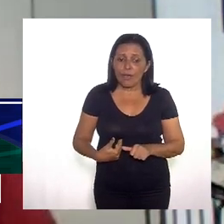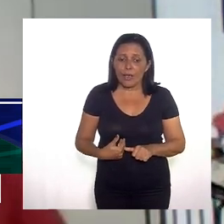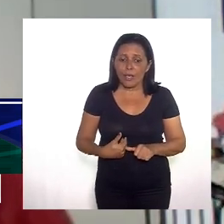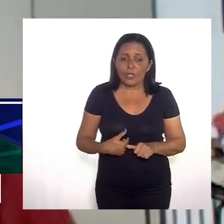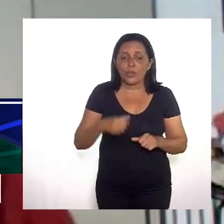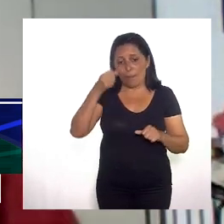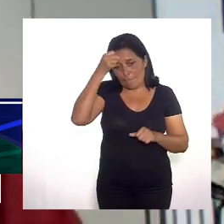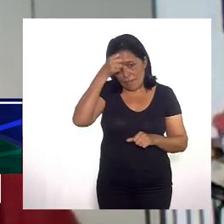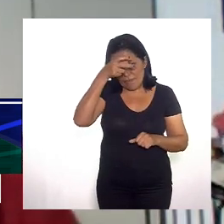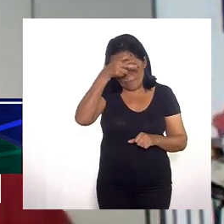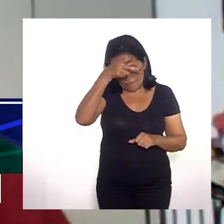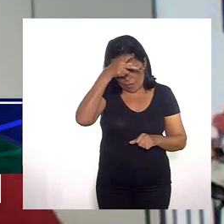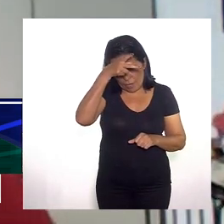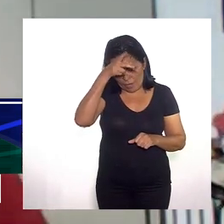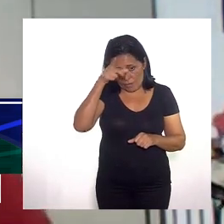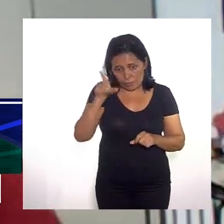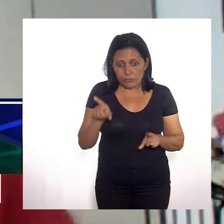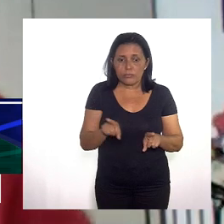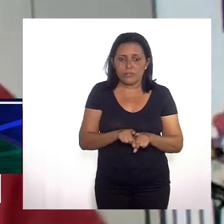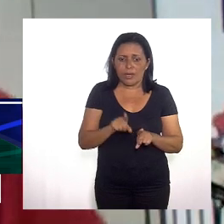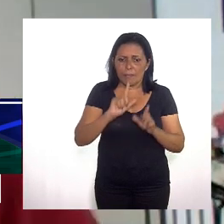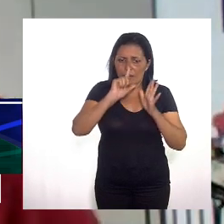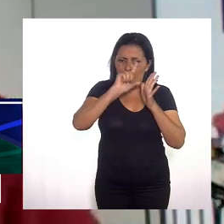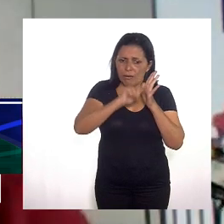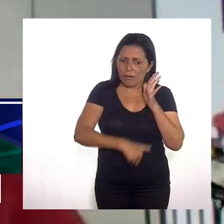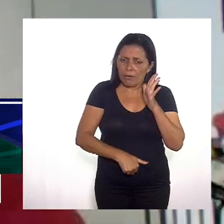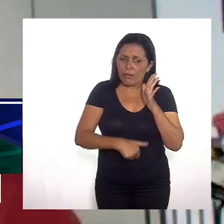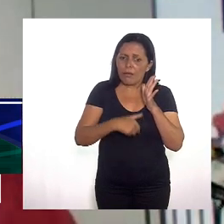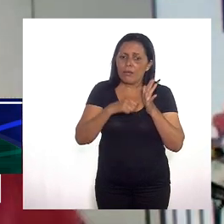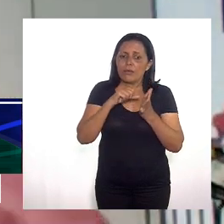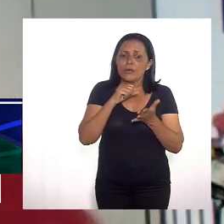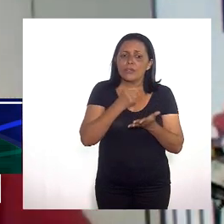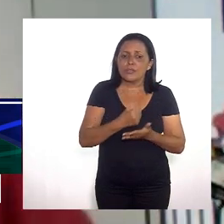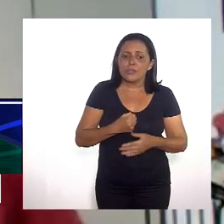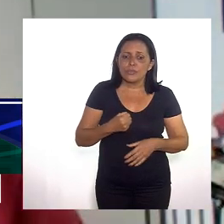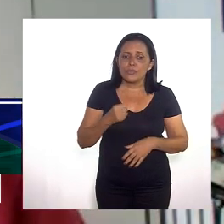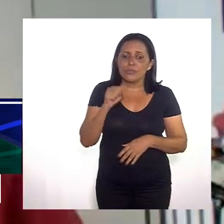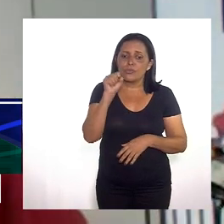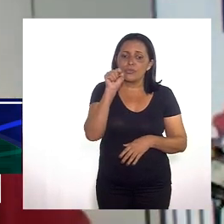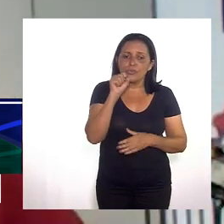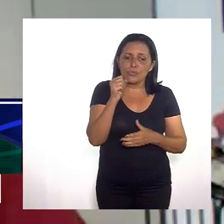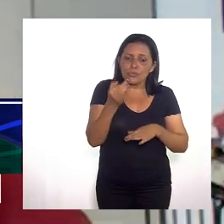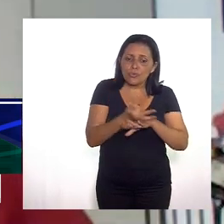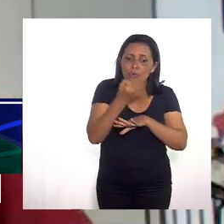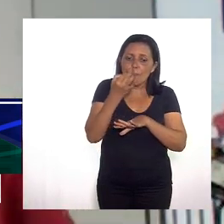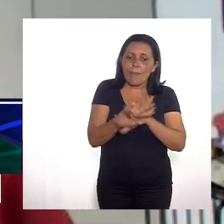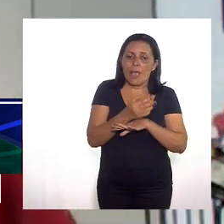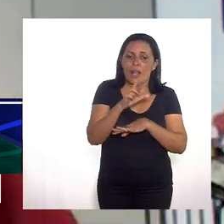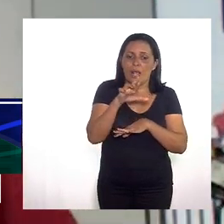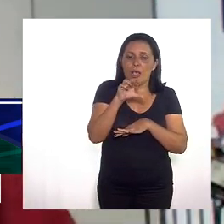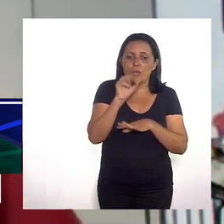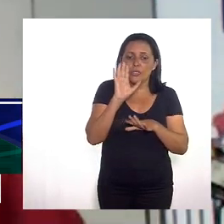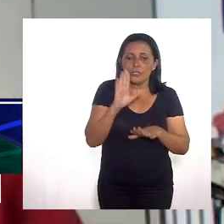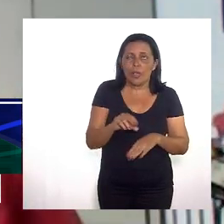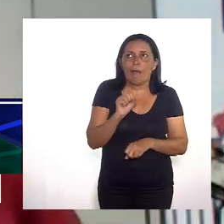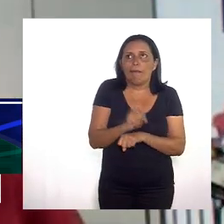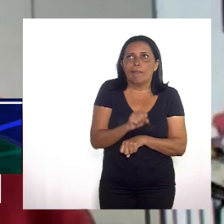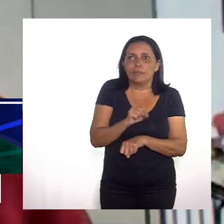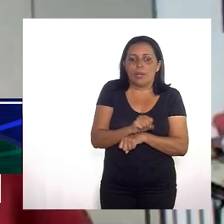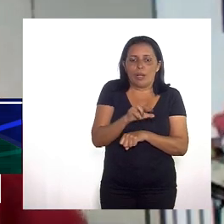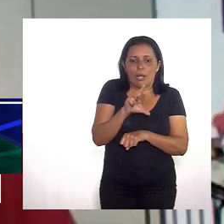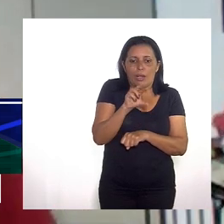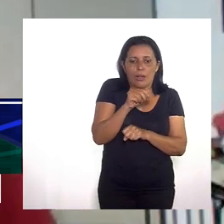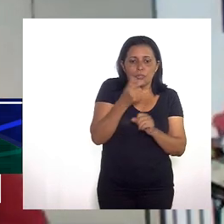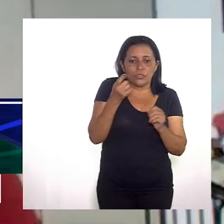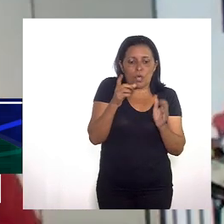tem feito, retardando o Supera Rio, que já virou o Espera Rio, que já está aprovado há quase 3 meses e não sai do papel,